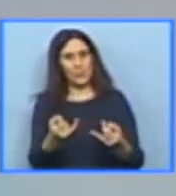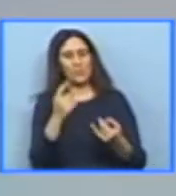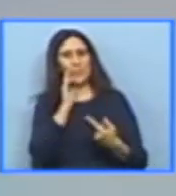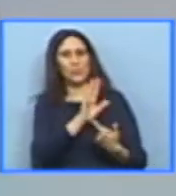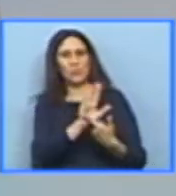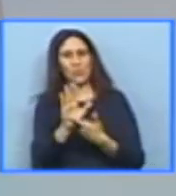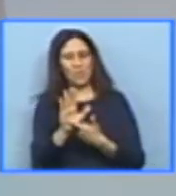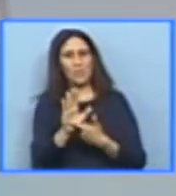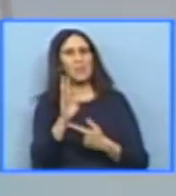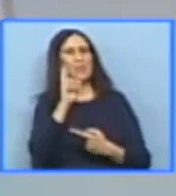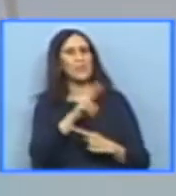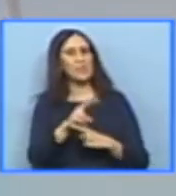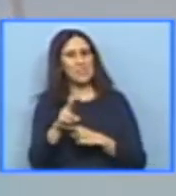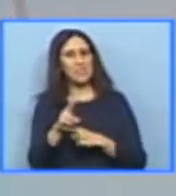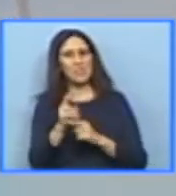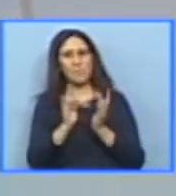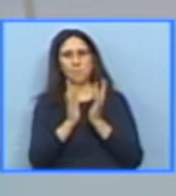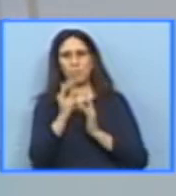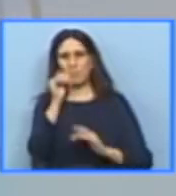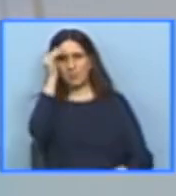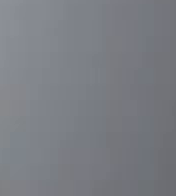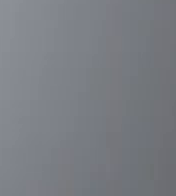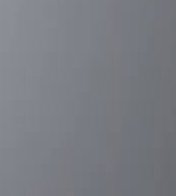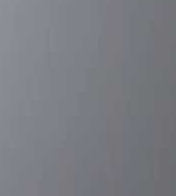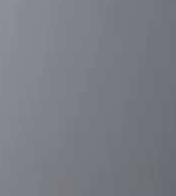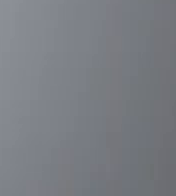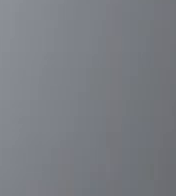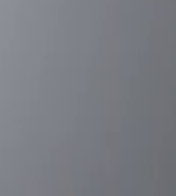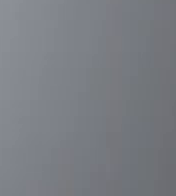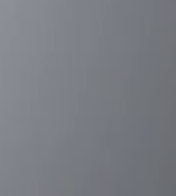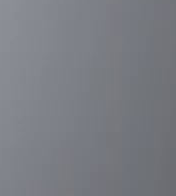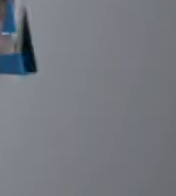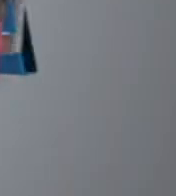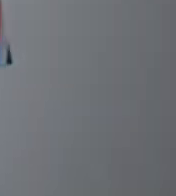mostrar uma visita ao Cristo Rei em Almada.